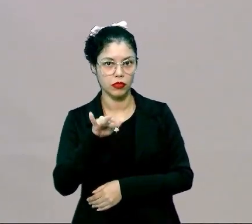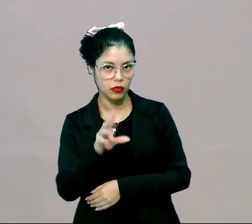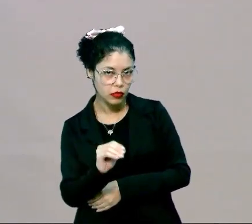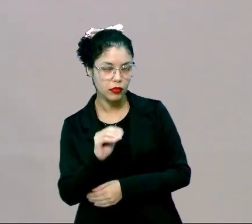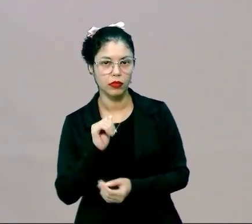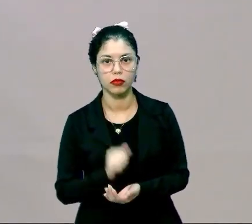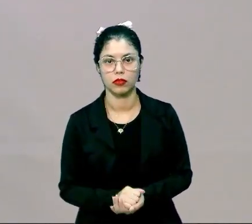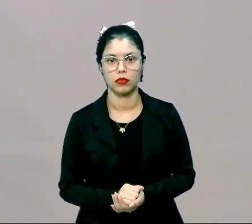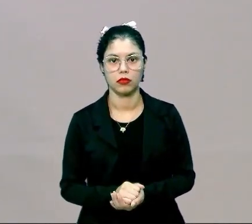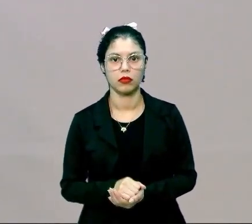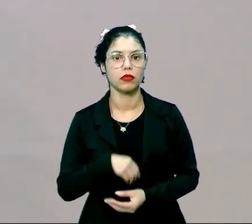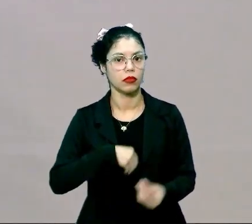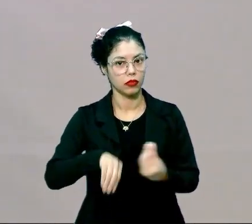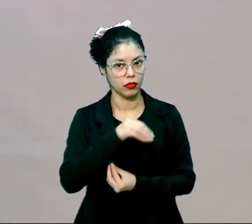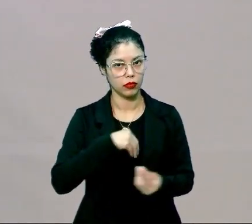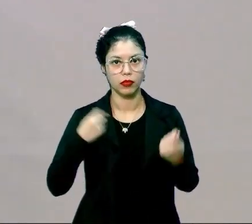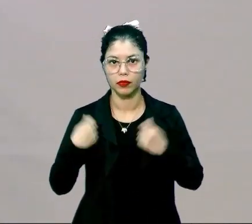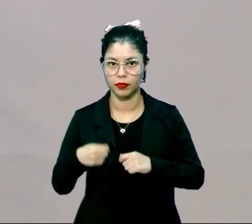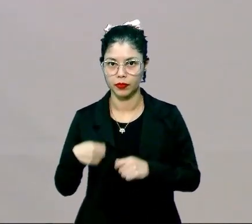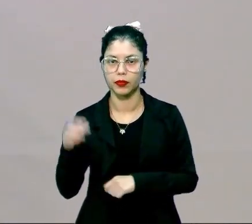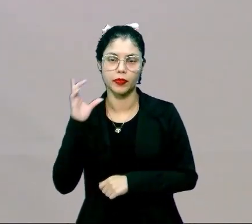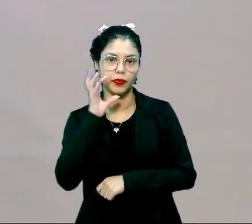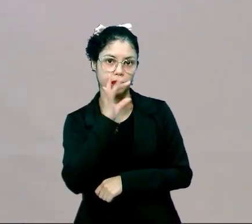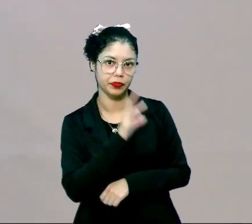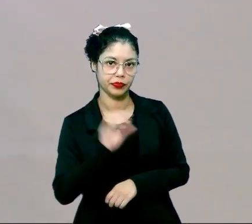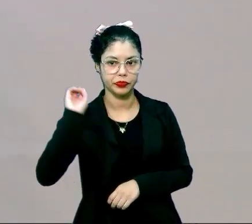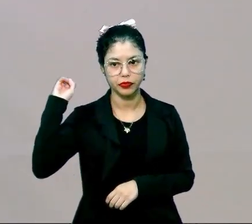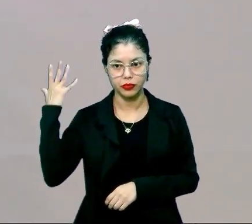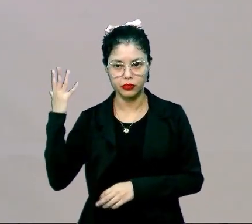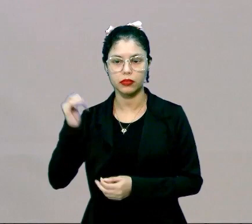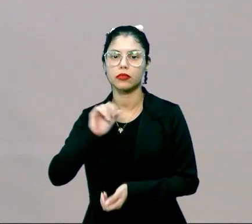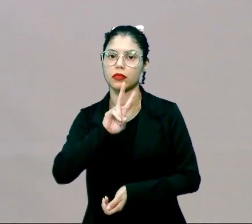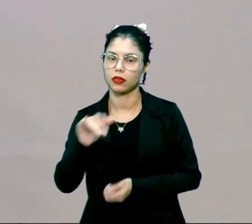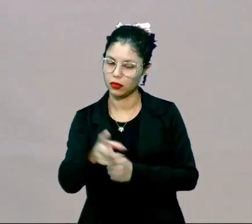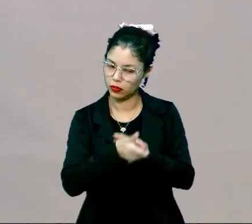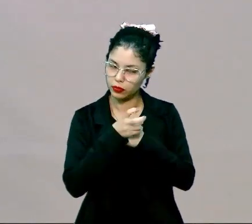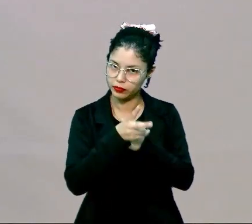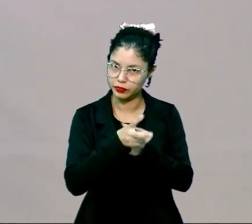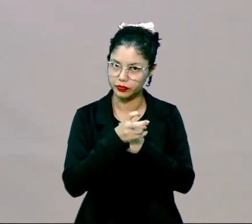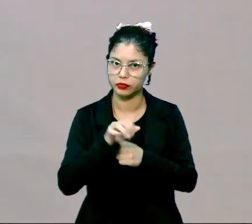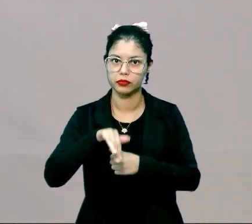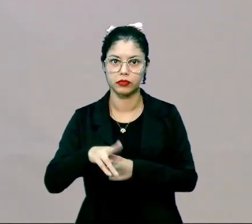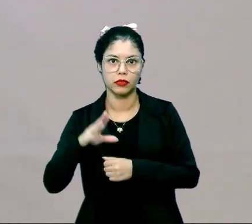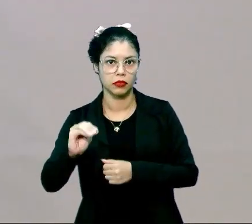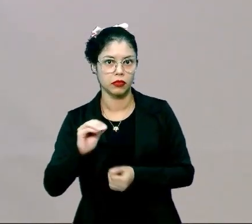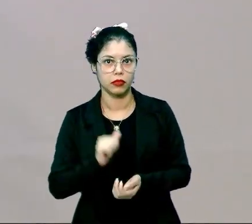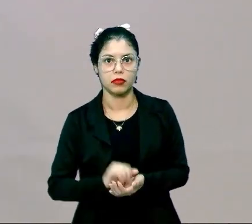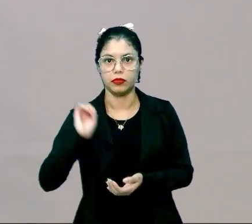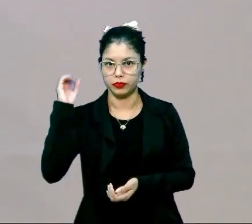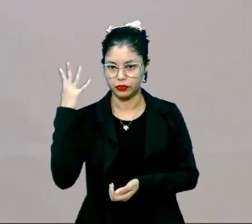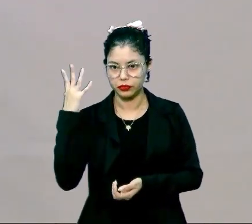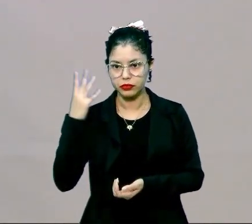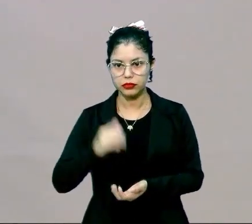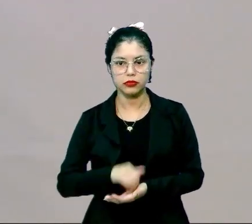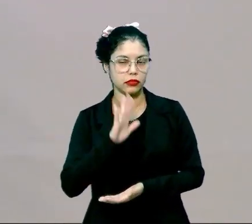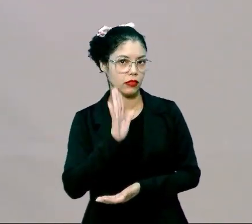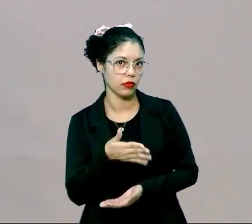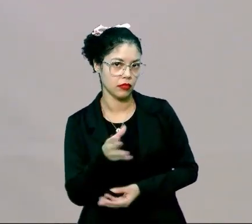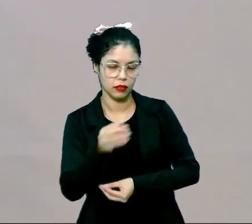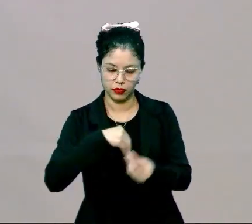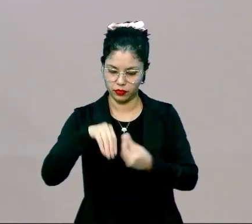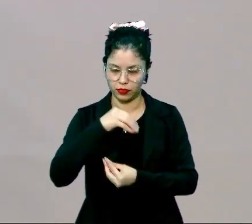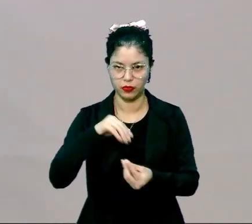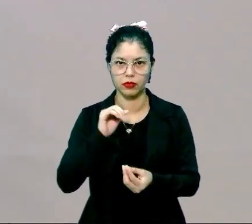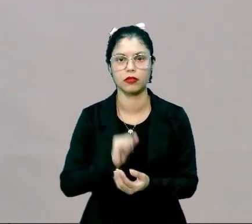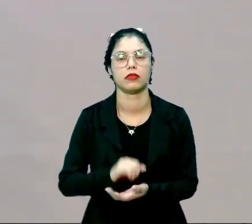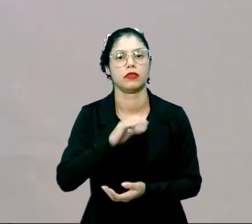endotérmico são reações que necessitam de calor para acontecer. Então, ela vai absorver calor do meio e vai acontecer. Já aquelas reações